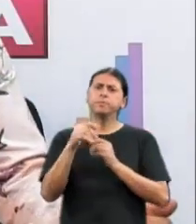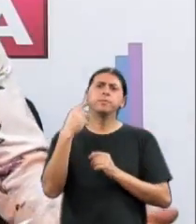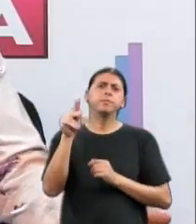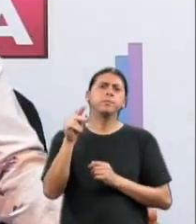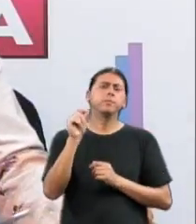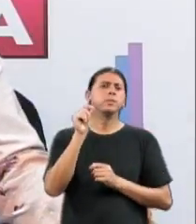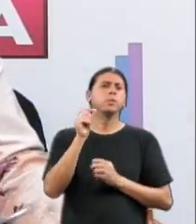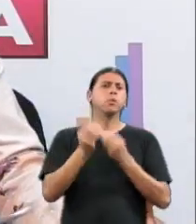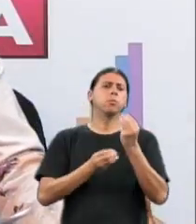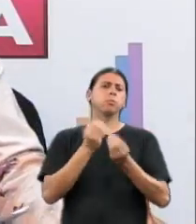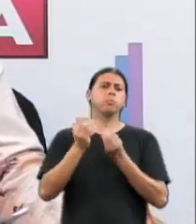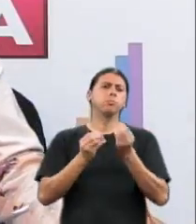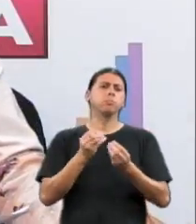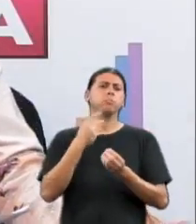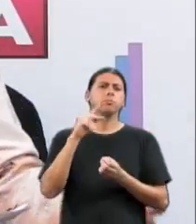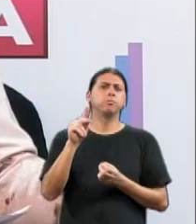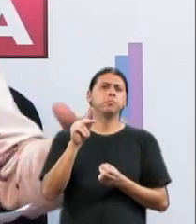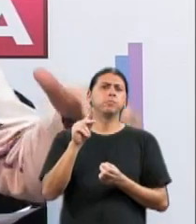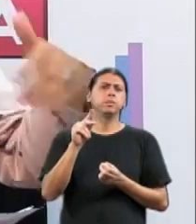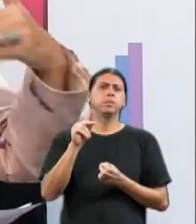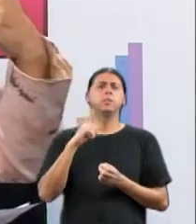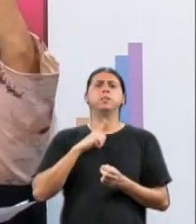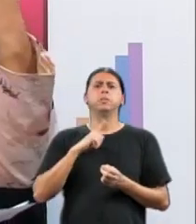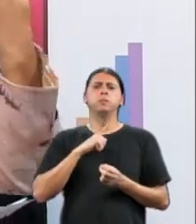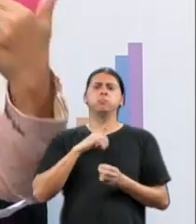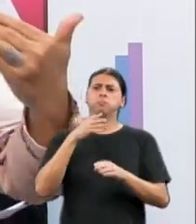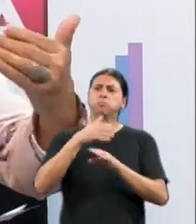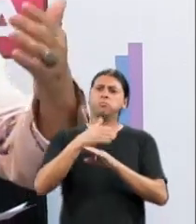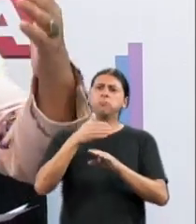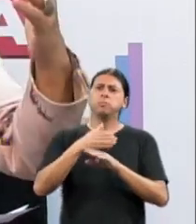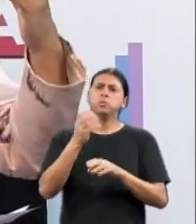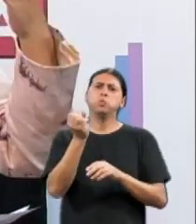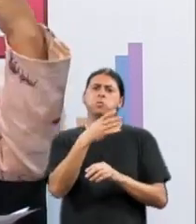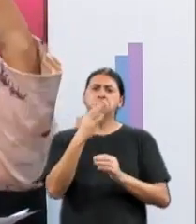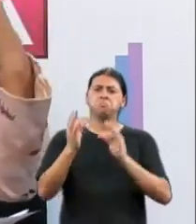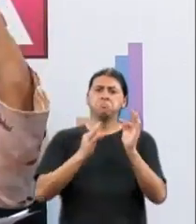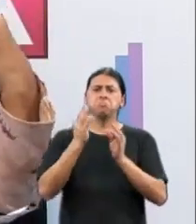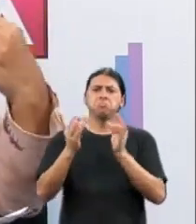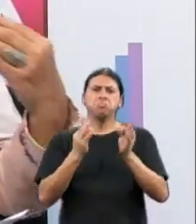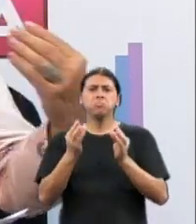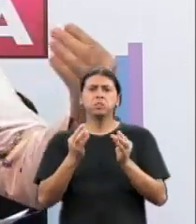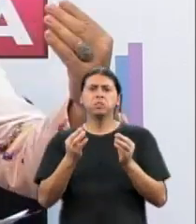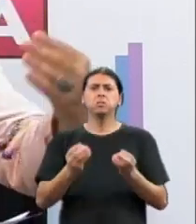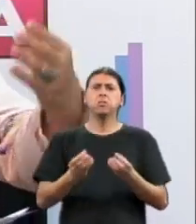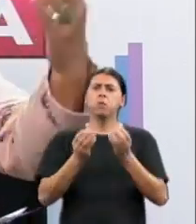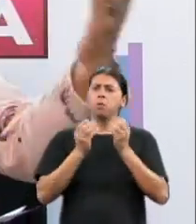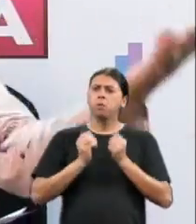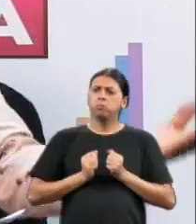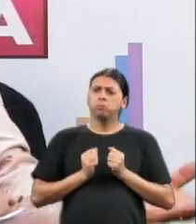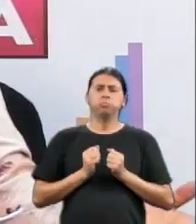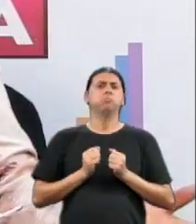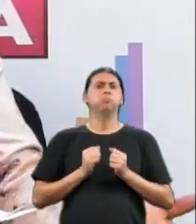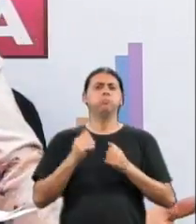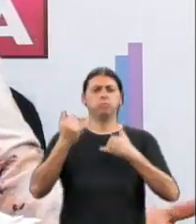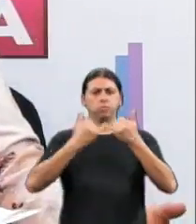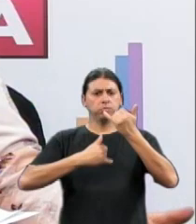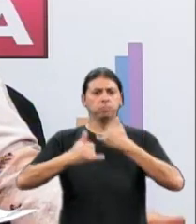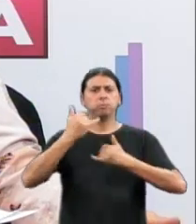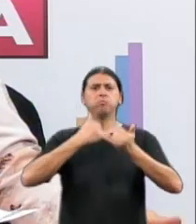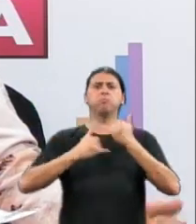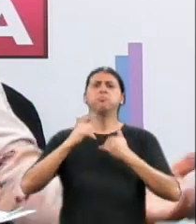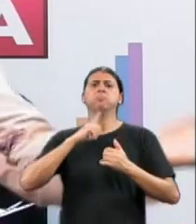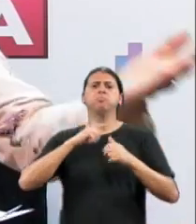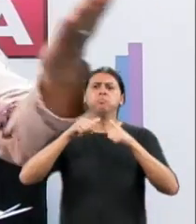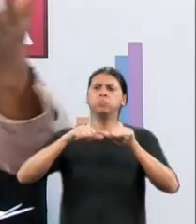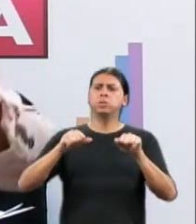Vou começar perguntando como esta incidência de novas tecnologias, tecnologias da informação,